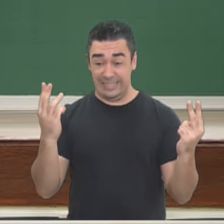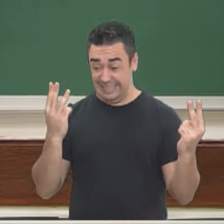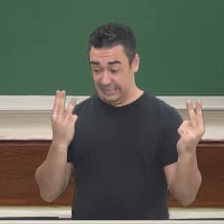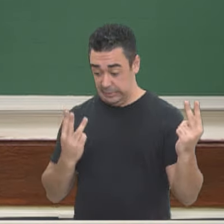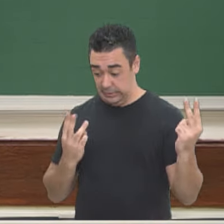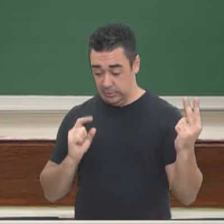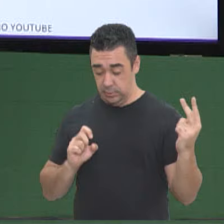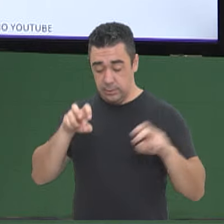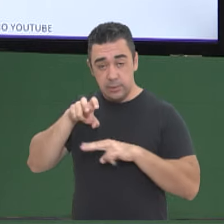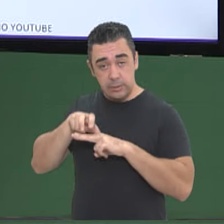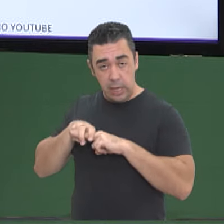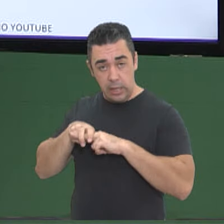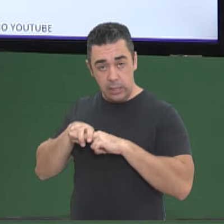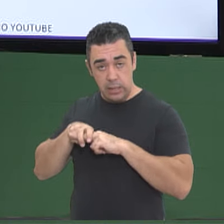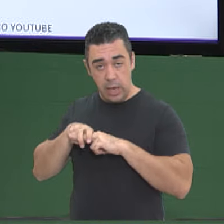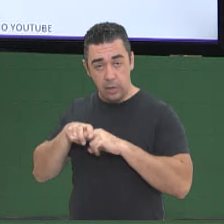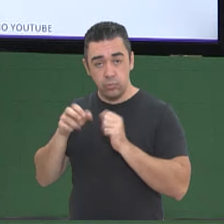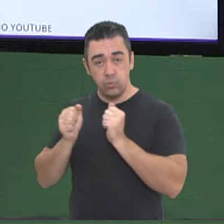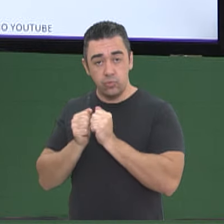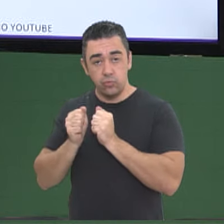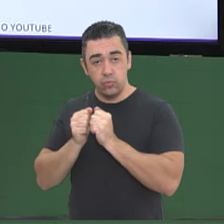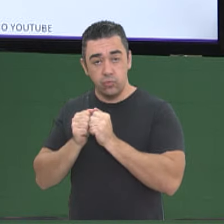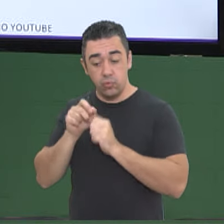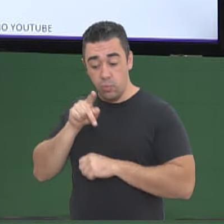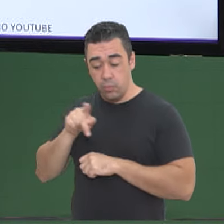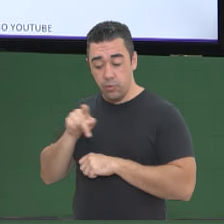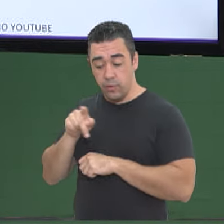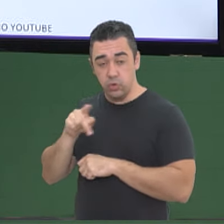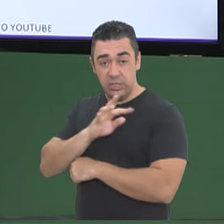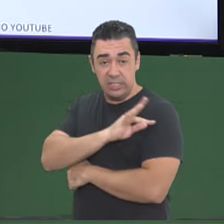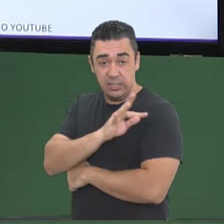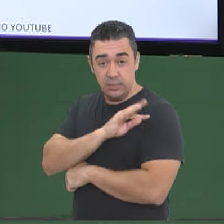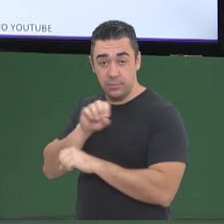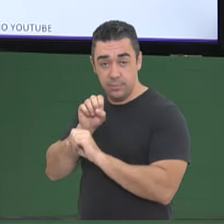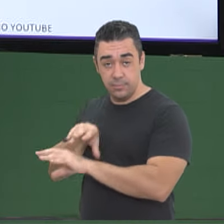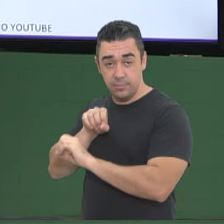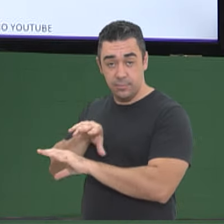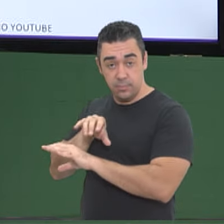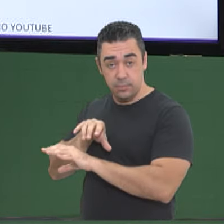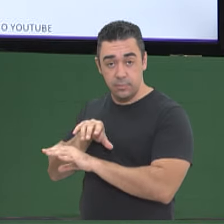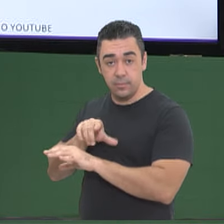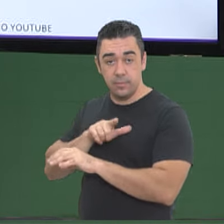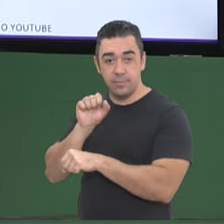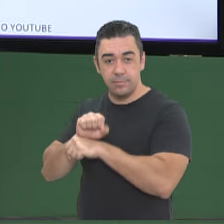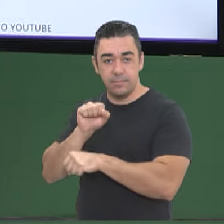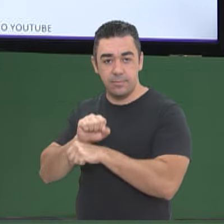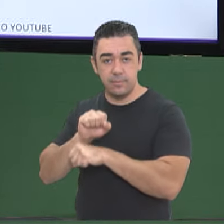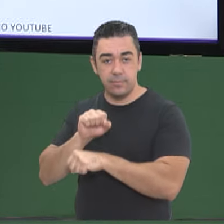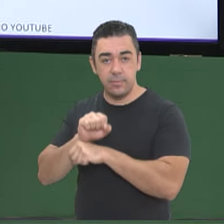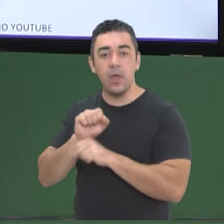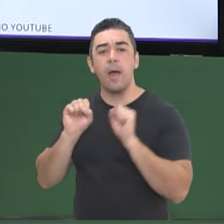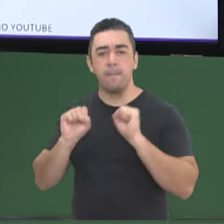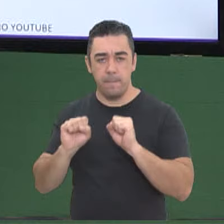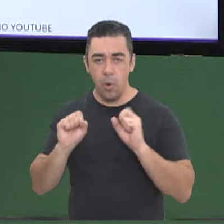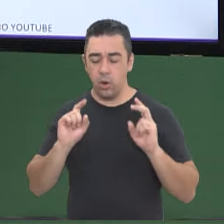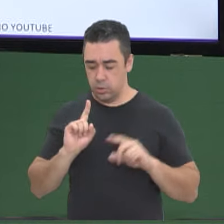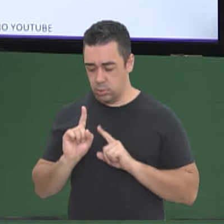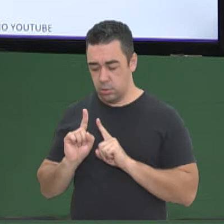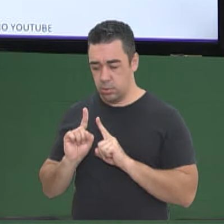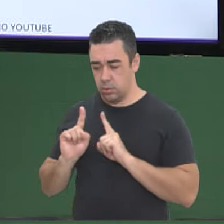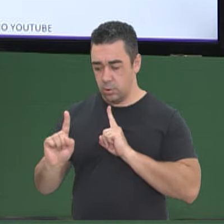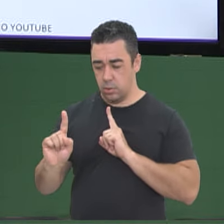como técnico. Então, existe um banco de reservas, ele fica ali aguardando, né? E aí, ele pode entrar em